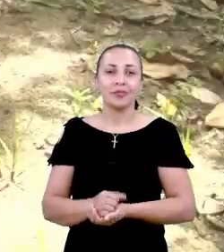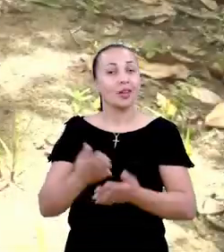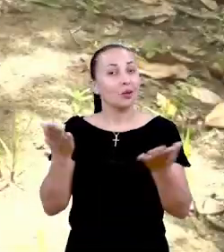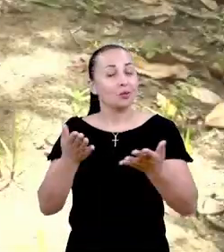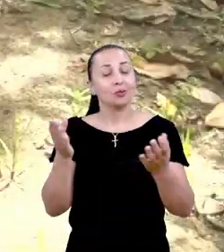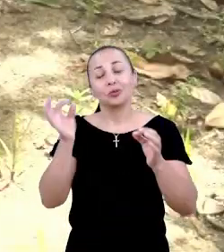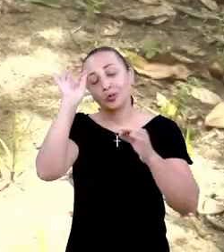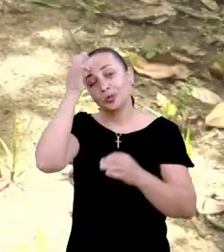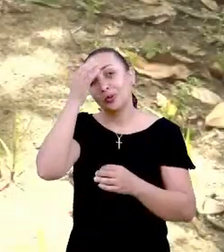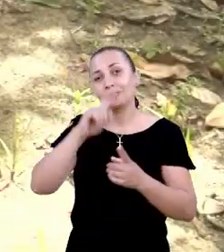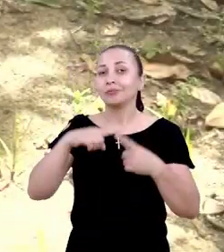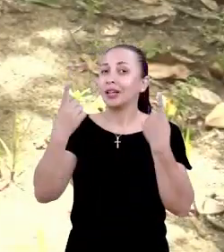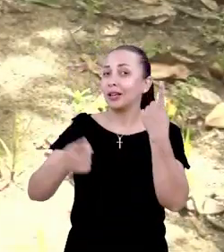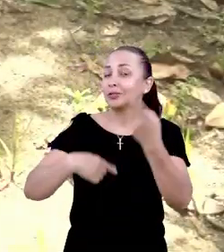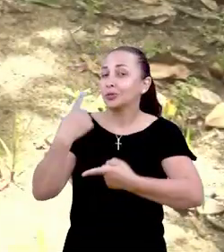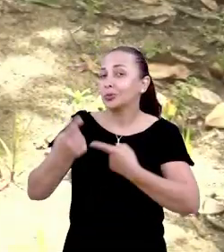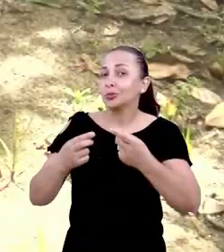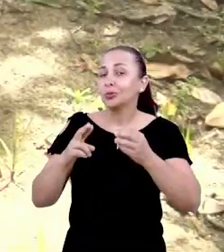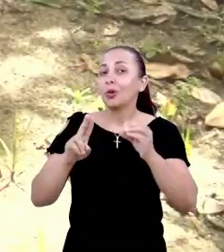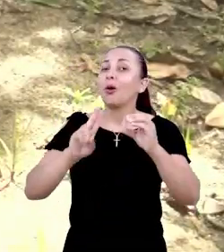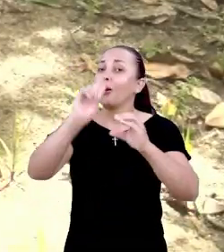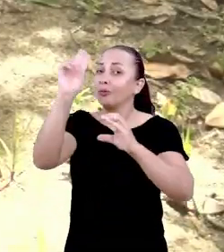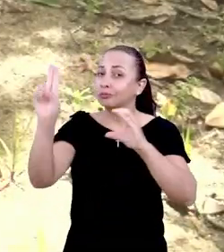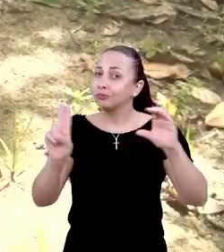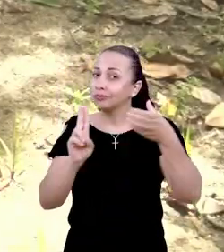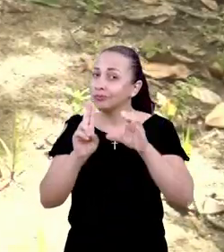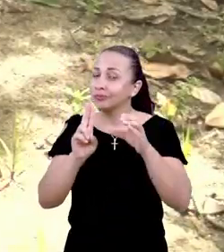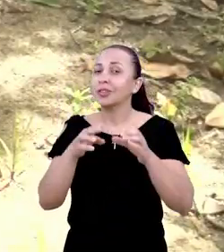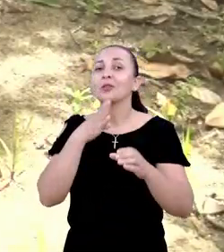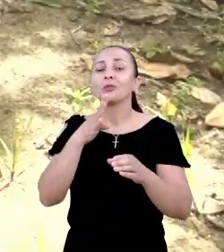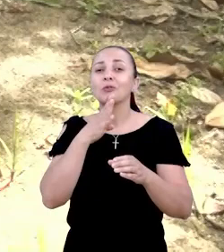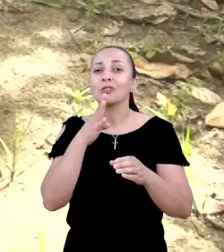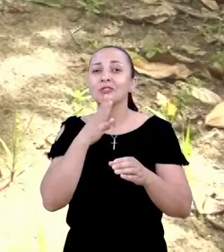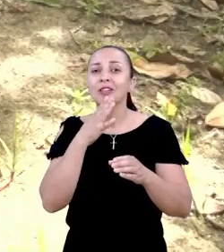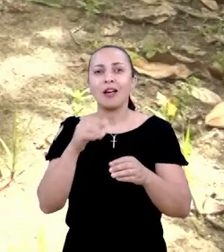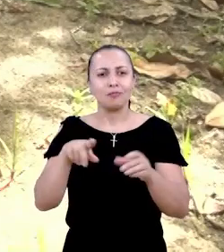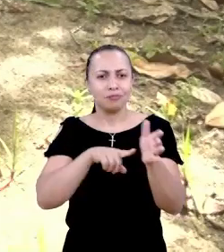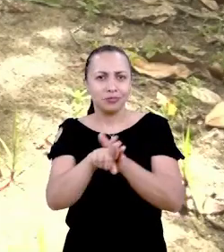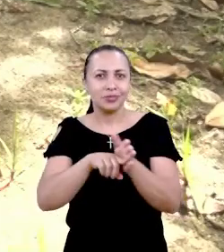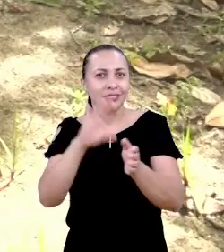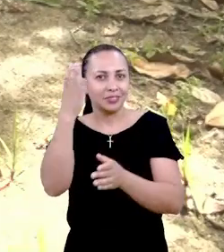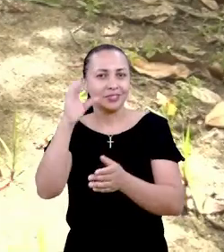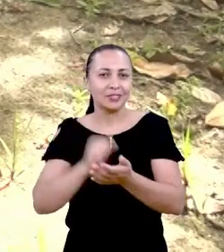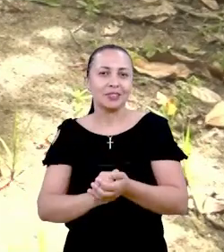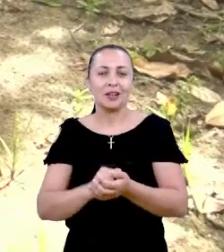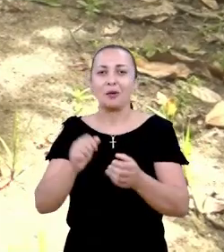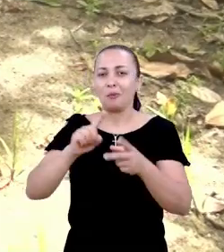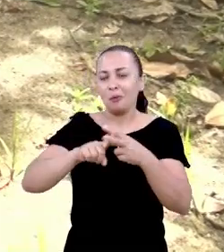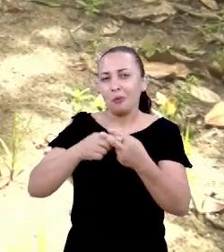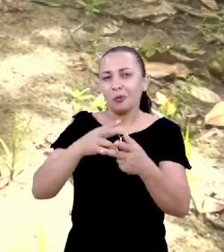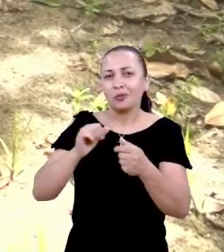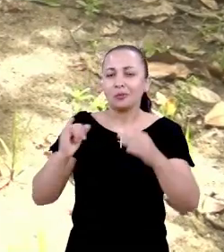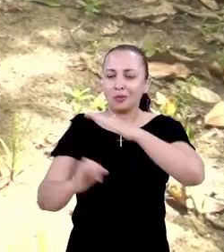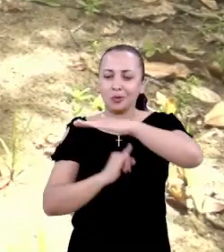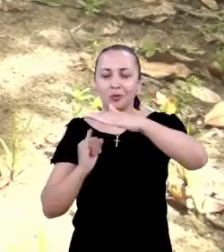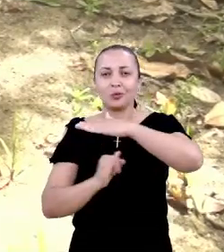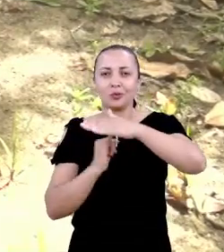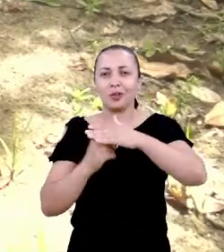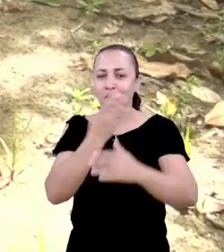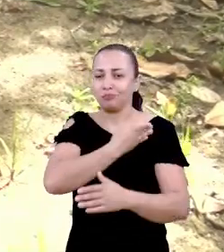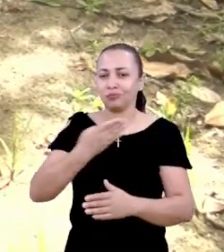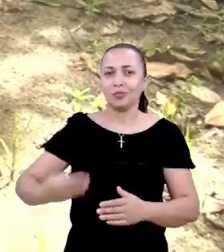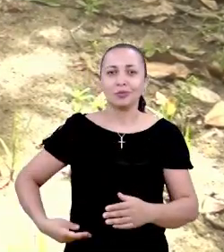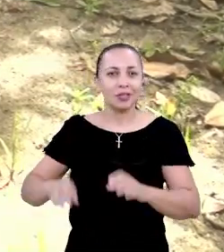E por hoje é só, mas no nosso próximo Univerciência, a gente vai continuar conhecendo as pesquisas científicas produzidas pelas